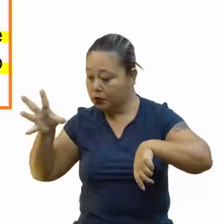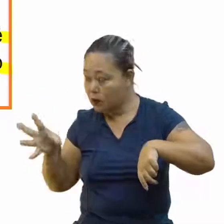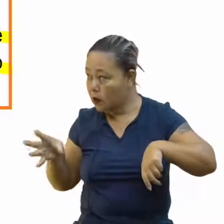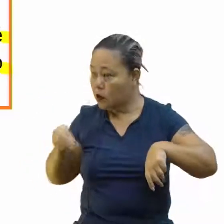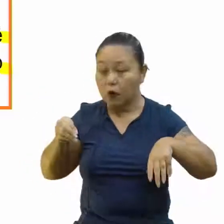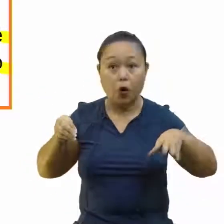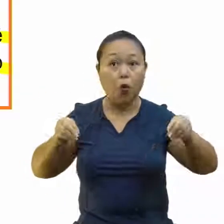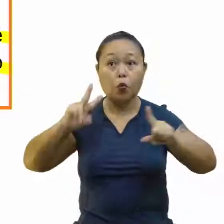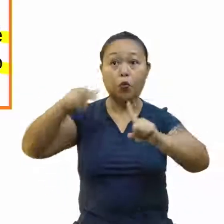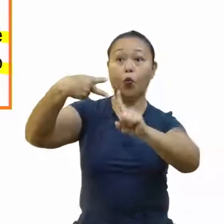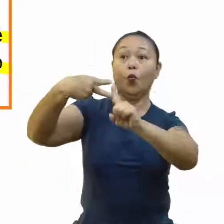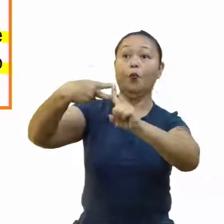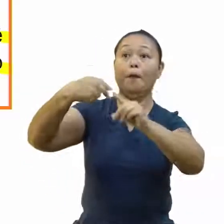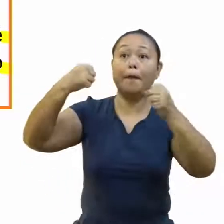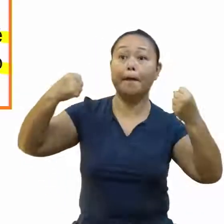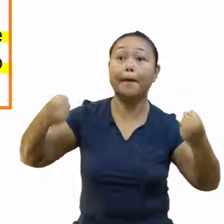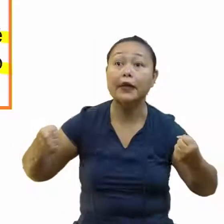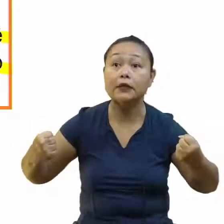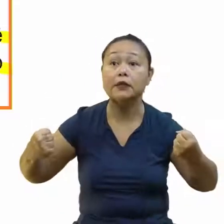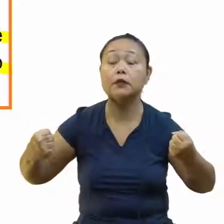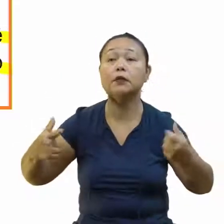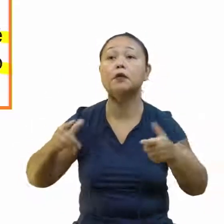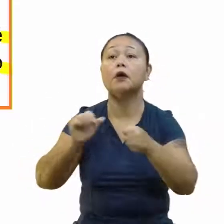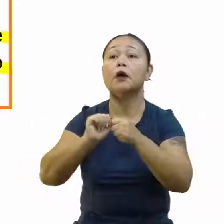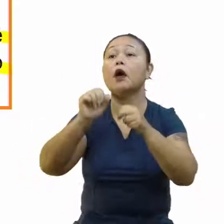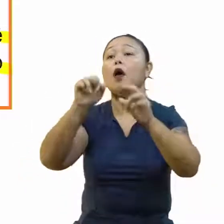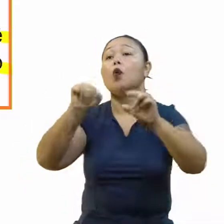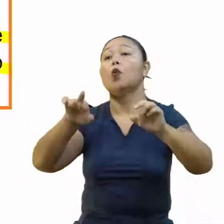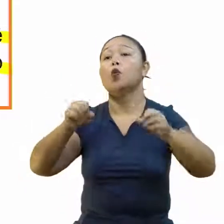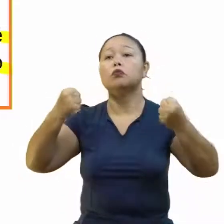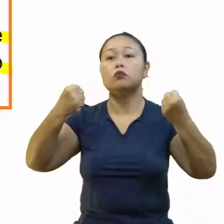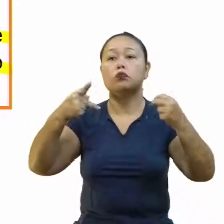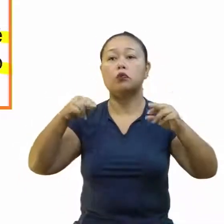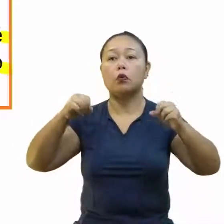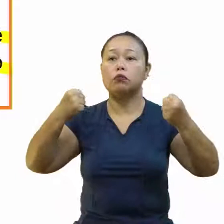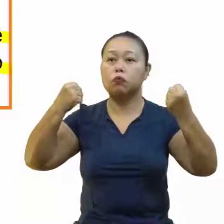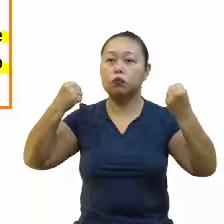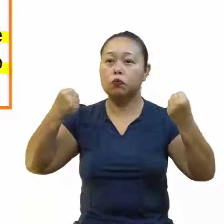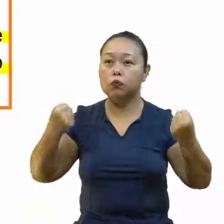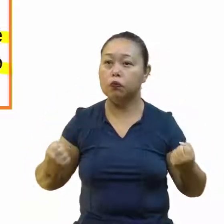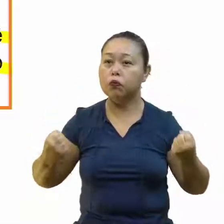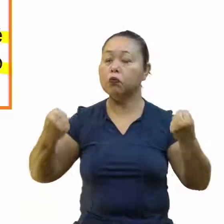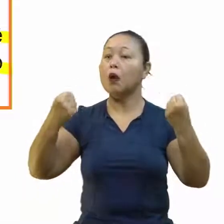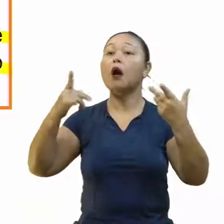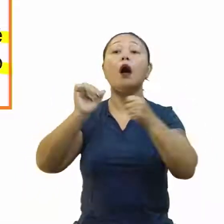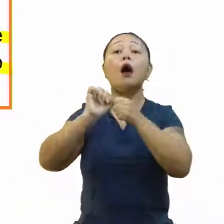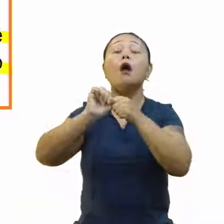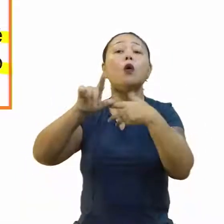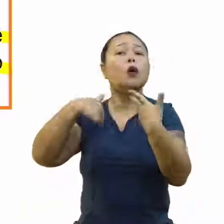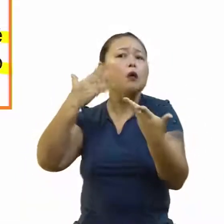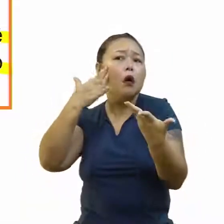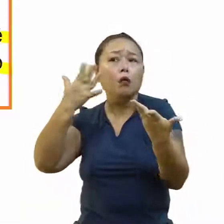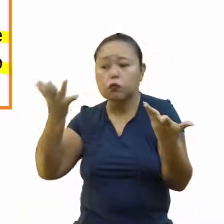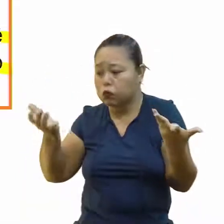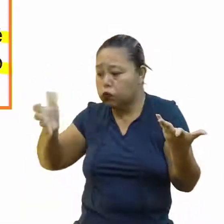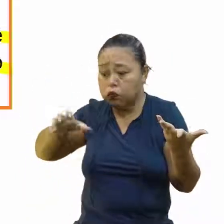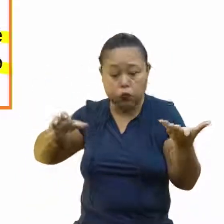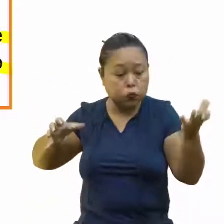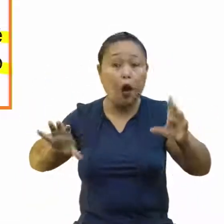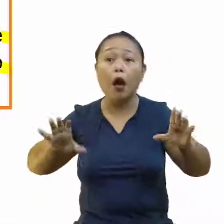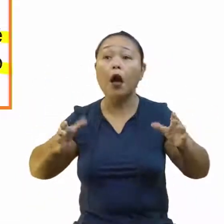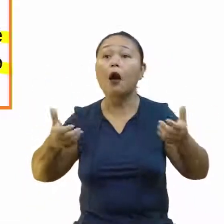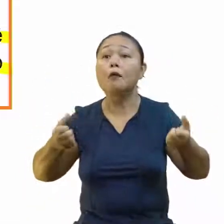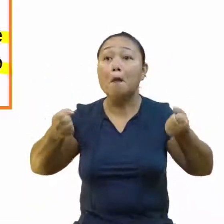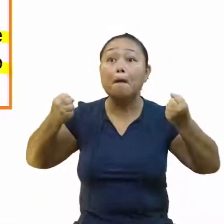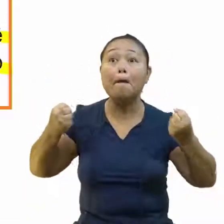sabe? Então, você está lá fazendo o seu supino, está lá fazendo a sua rosca direta. Você sabe qual que é a carga? Eu